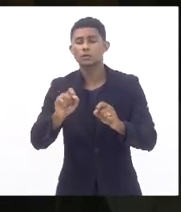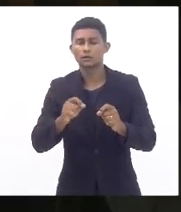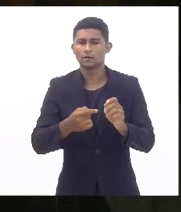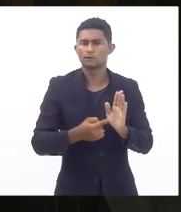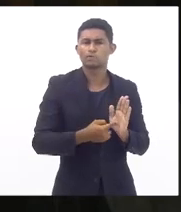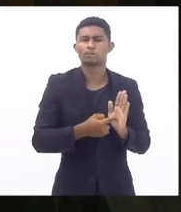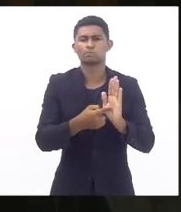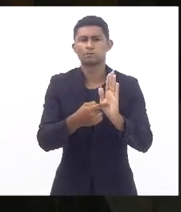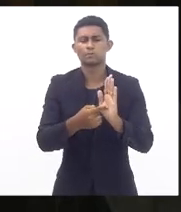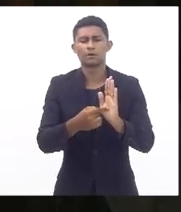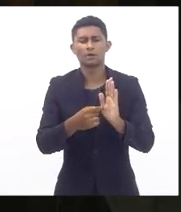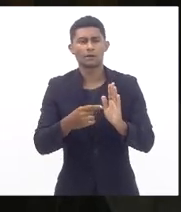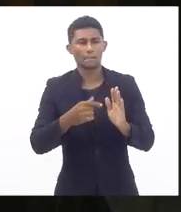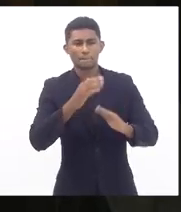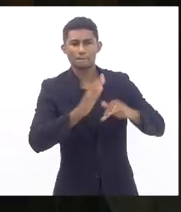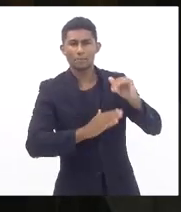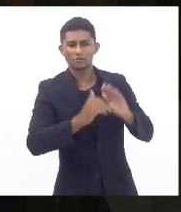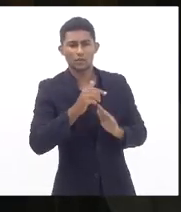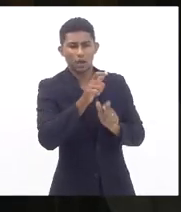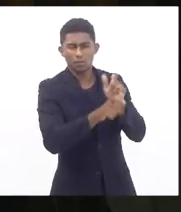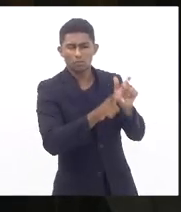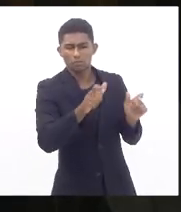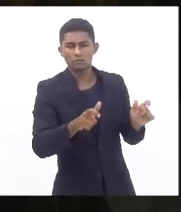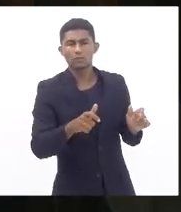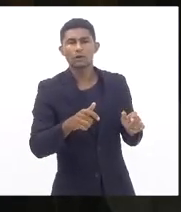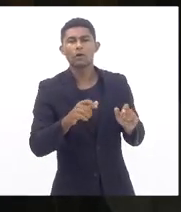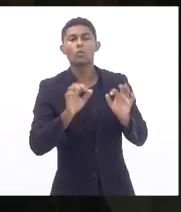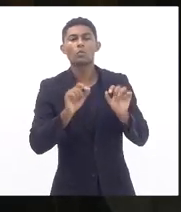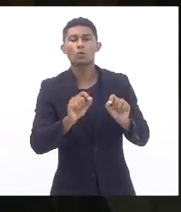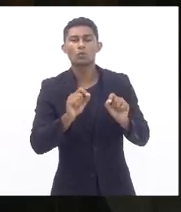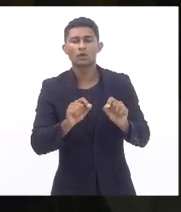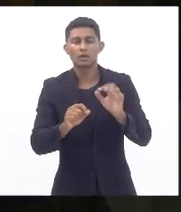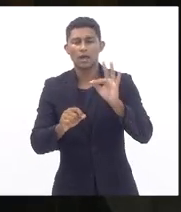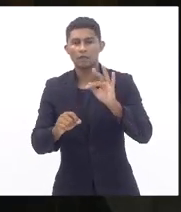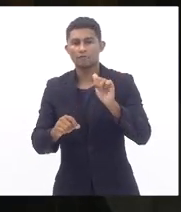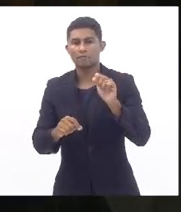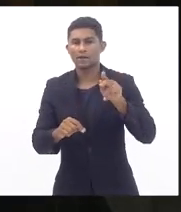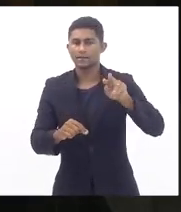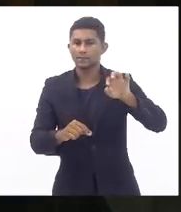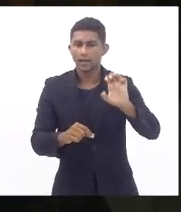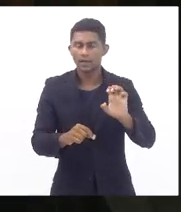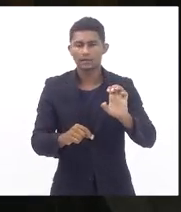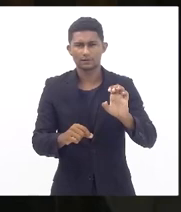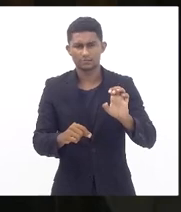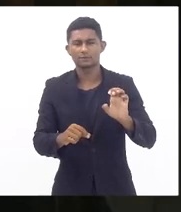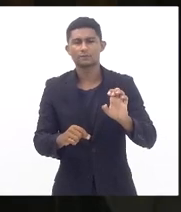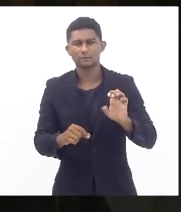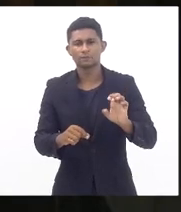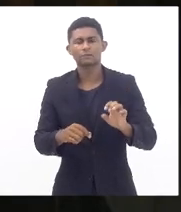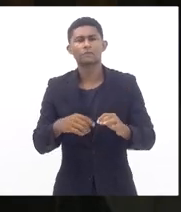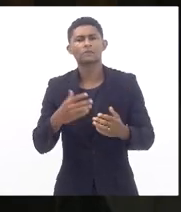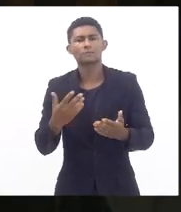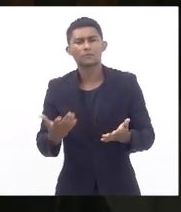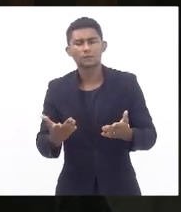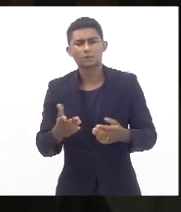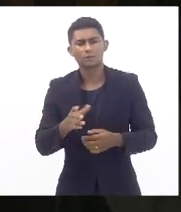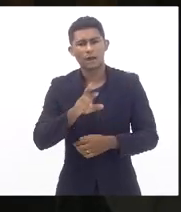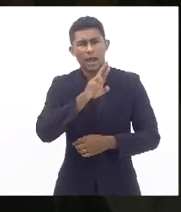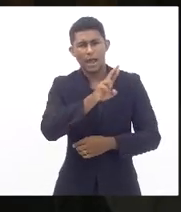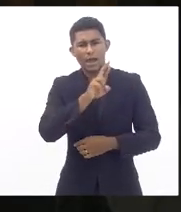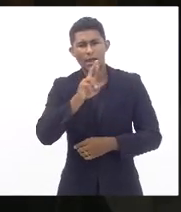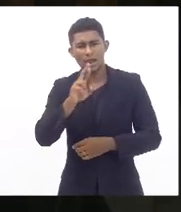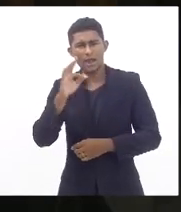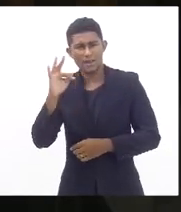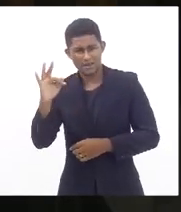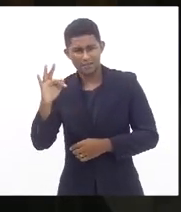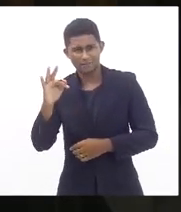dos profissionais da FAETEC. Isso é muito importante, não é um favor. O regime de recuperação fiscal não cobra do Estado que